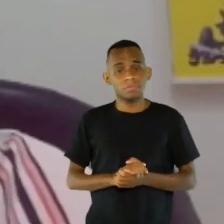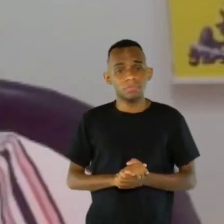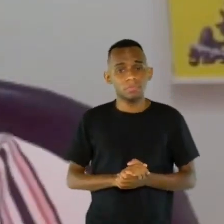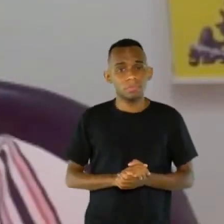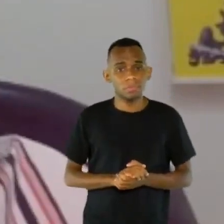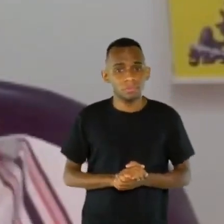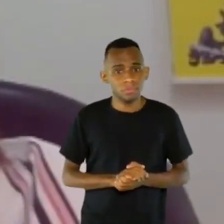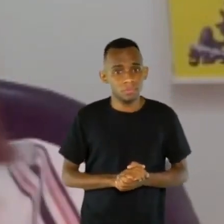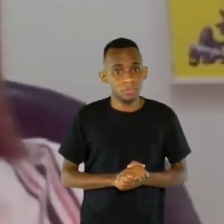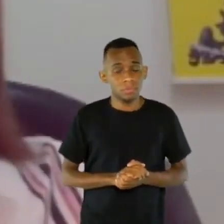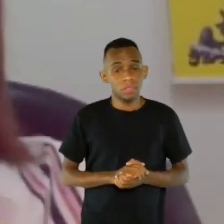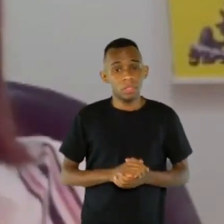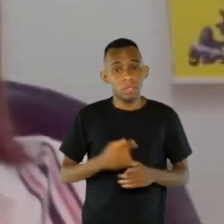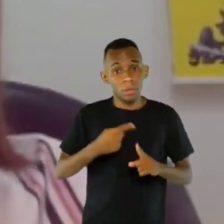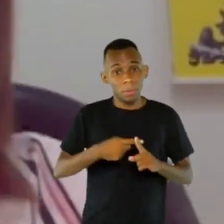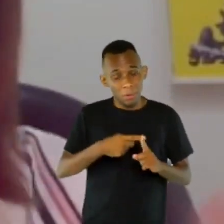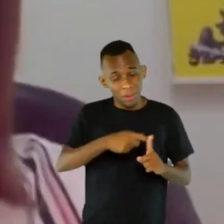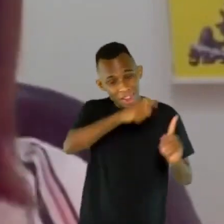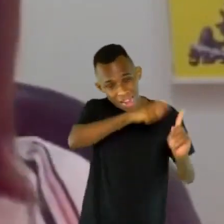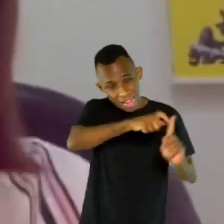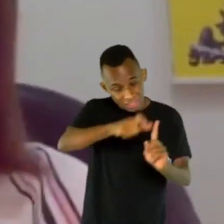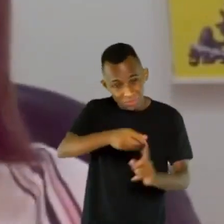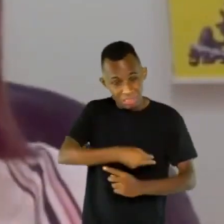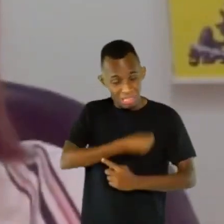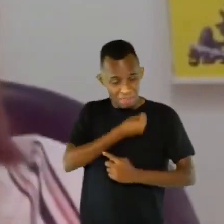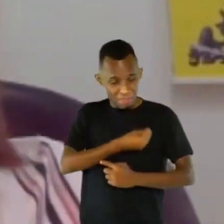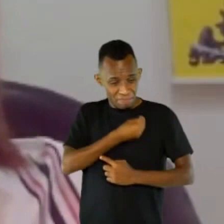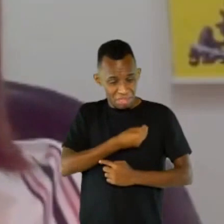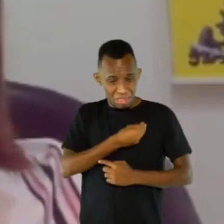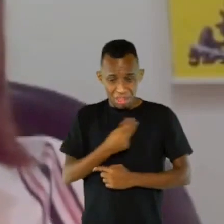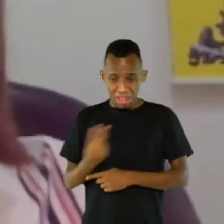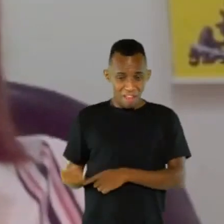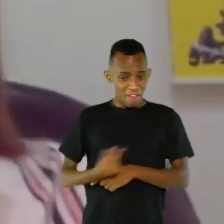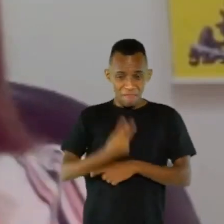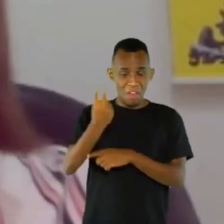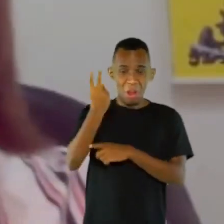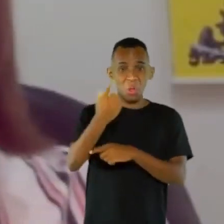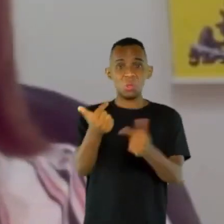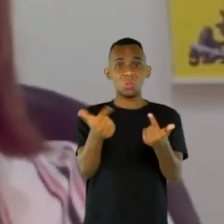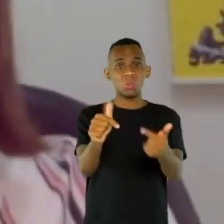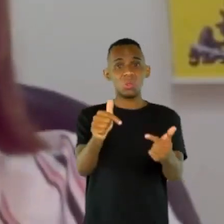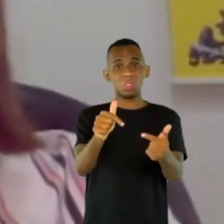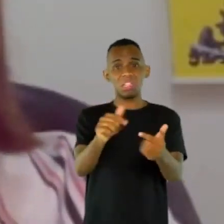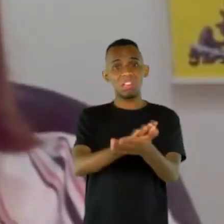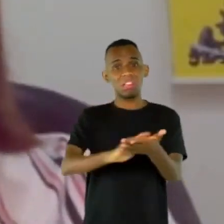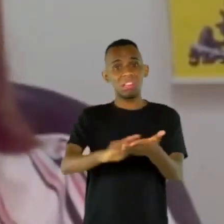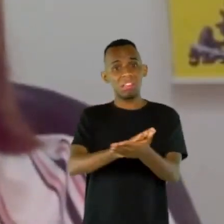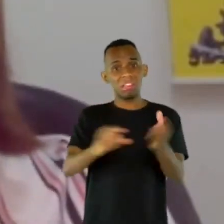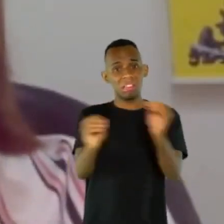cujas vidas não representam nada para a sociedade, né?